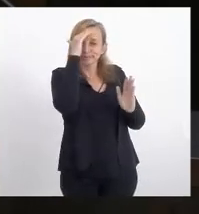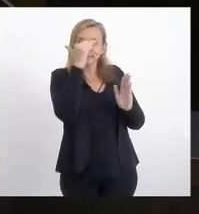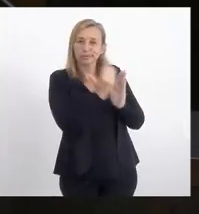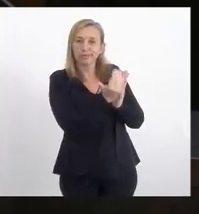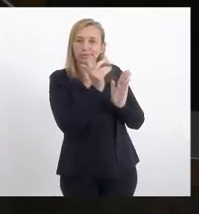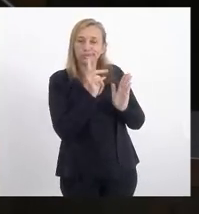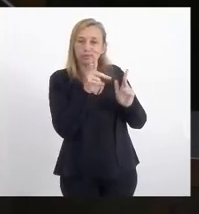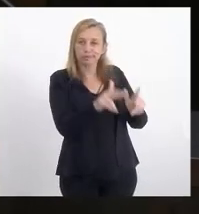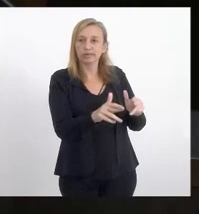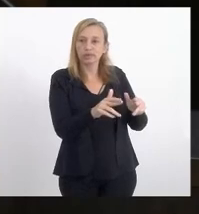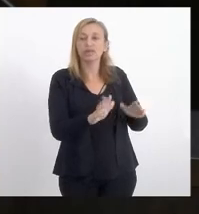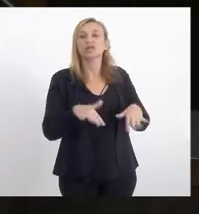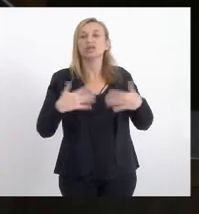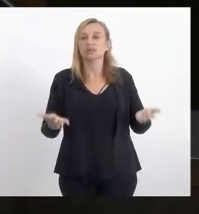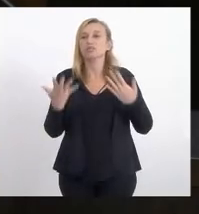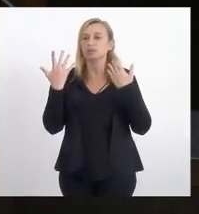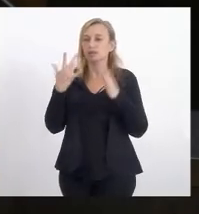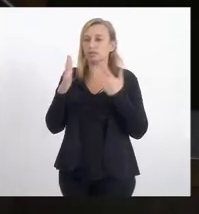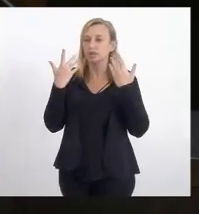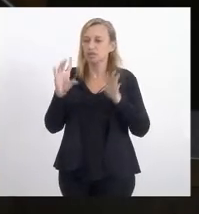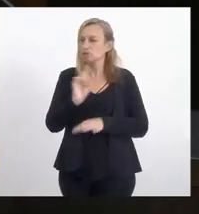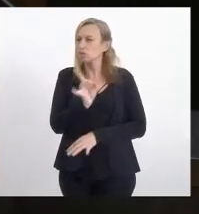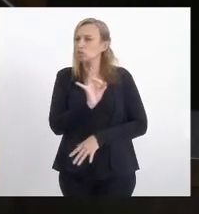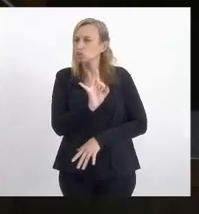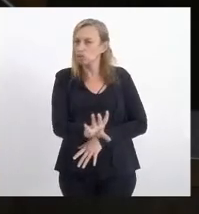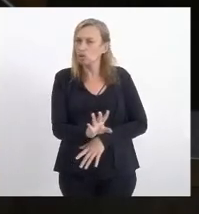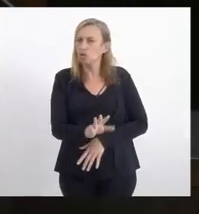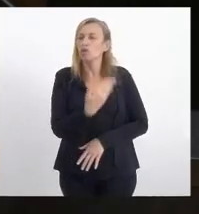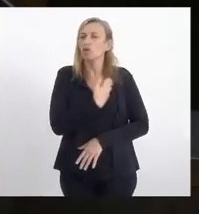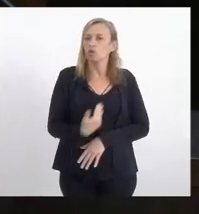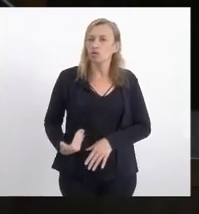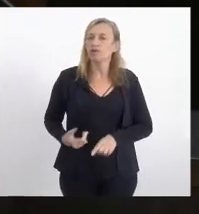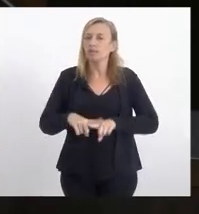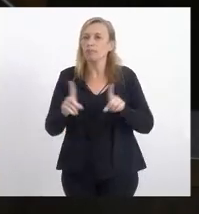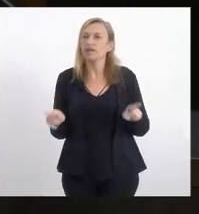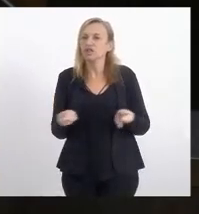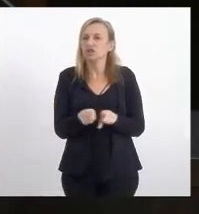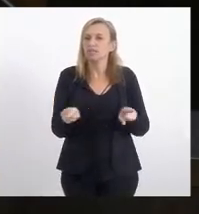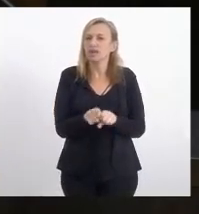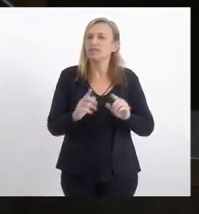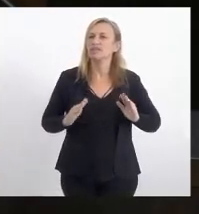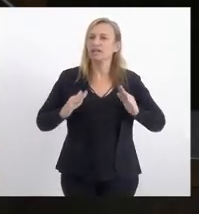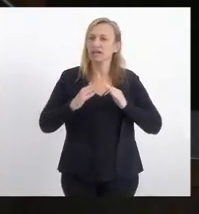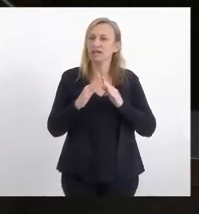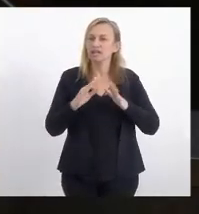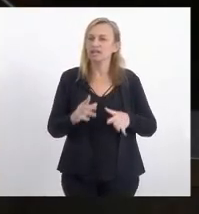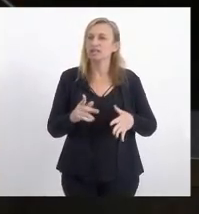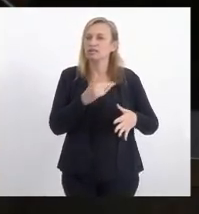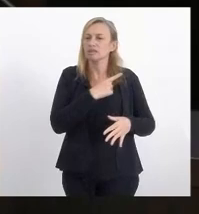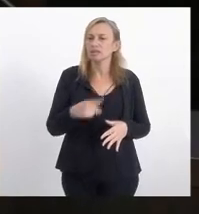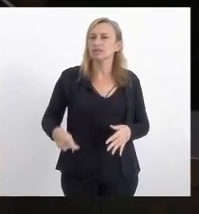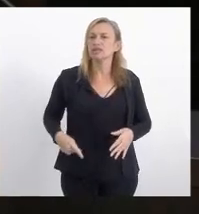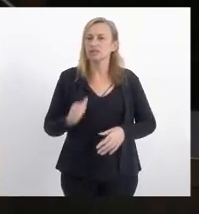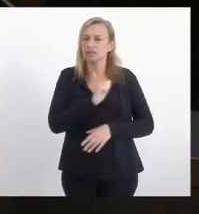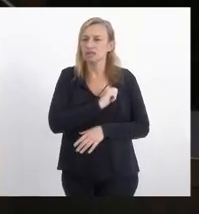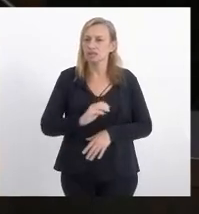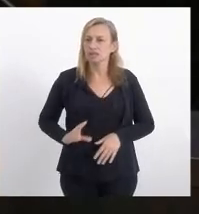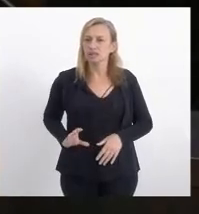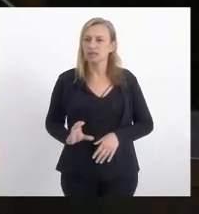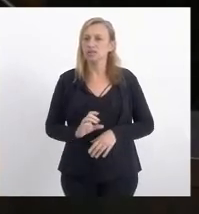votado então parabenizo não sorte o governo Mas também essa casa na presença do André Ceciliano